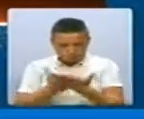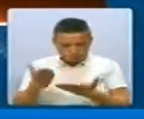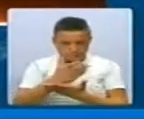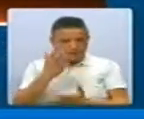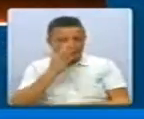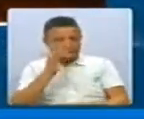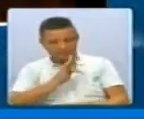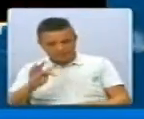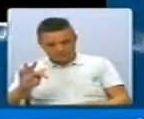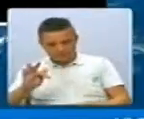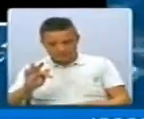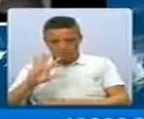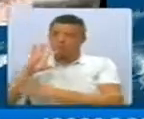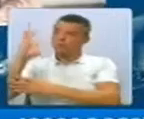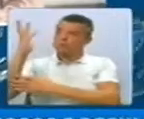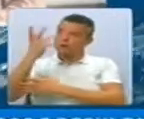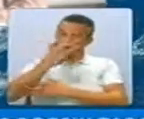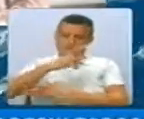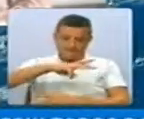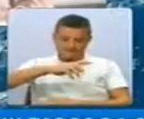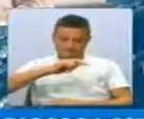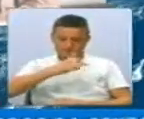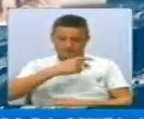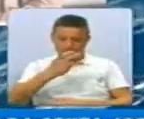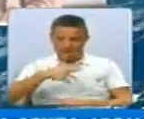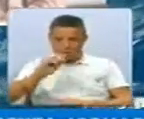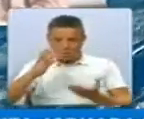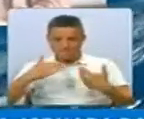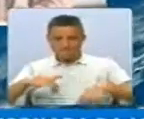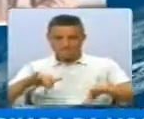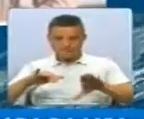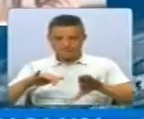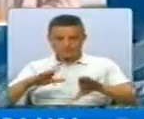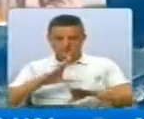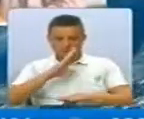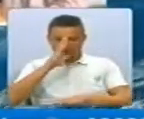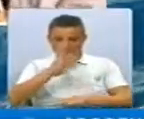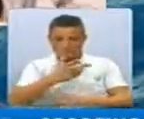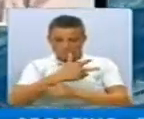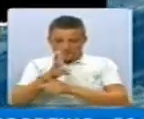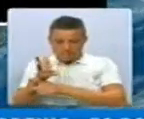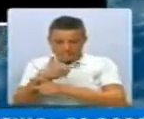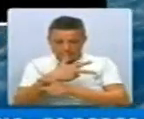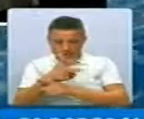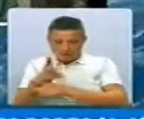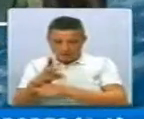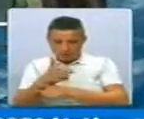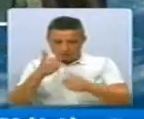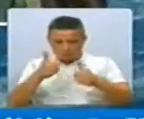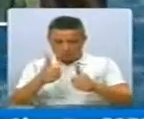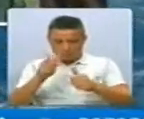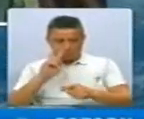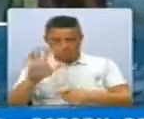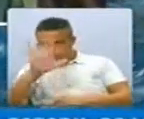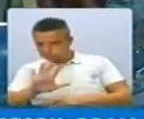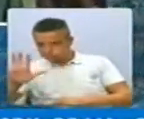detectar metano na atmosfera, associado a registro biológico, digamos assim, e tem uma câmara com uma câmara de boa resolução.